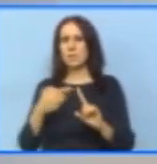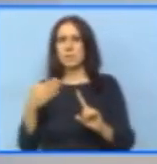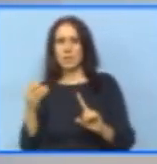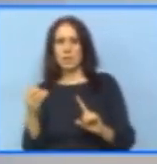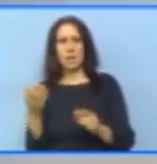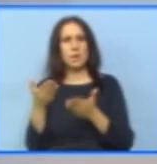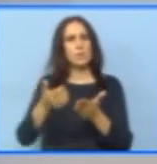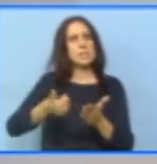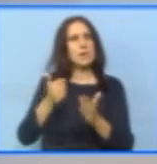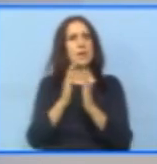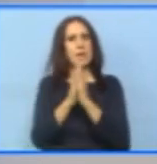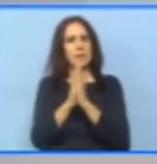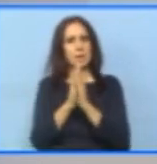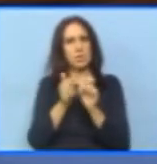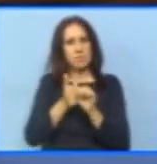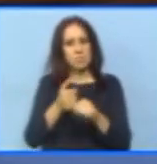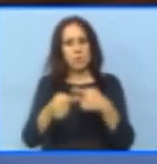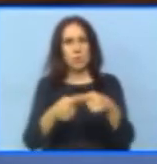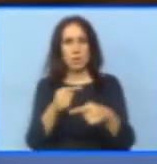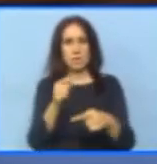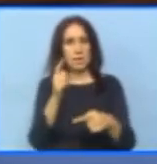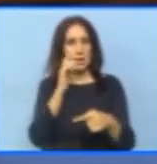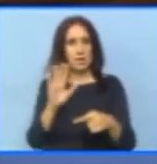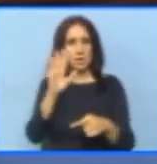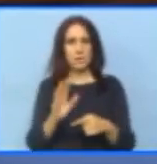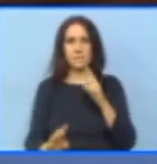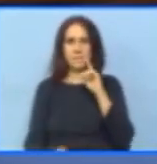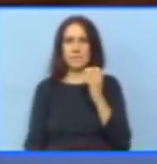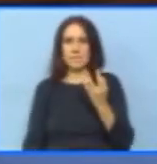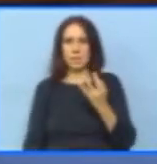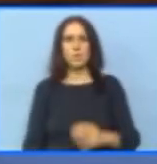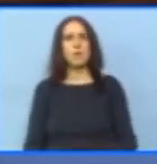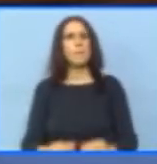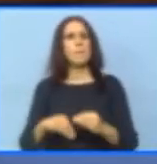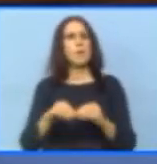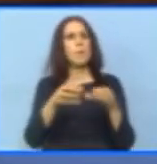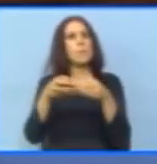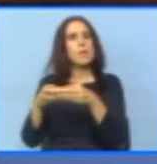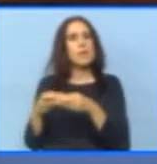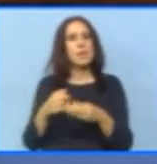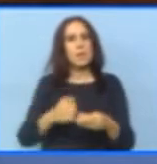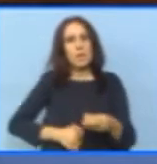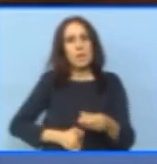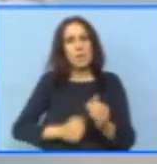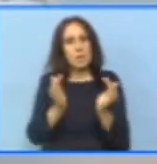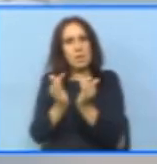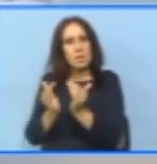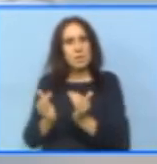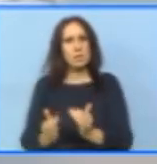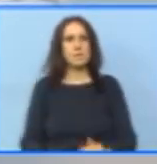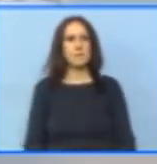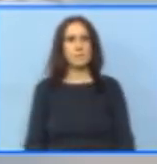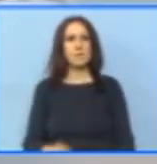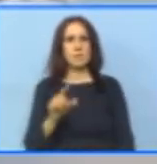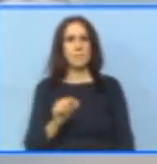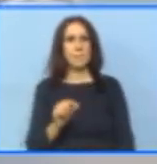era sobretudo para a Igreja Ortodoxa do Leste, não é? Exato. Também para as pequenas comunidades católicas? Também, claro que continuam...